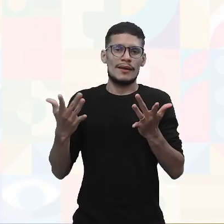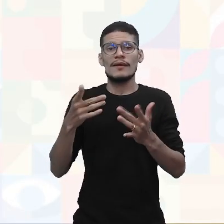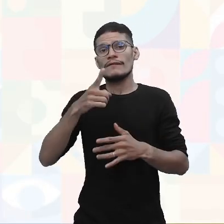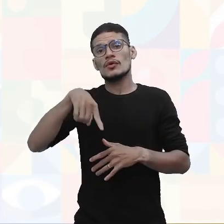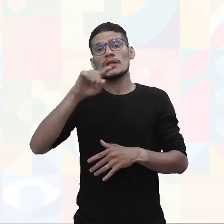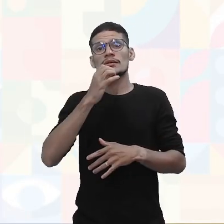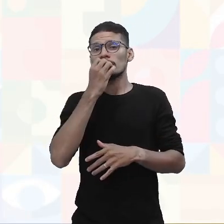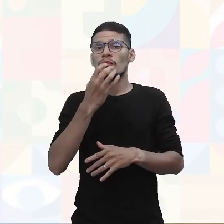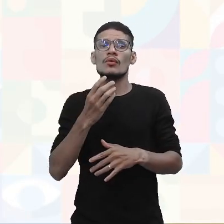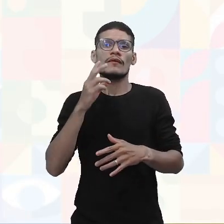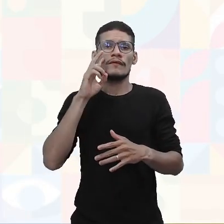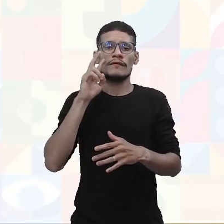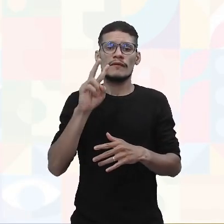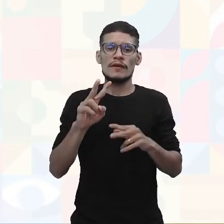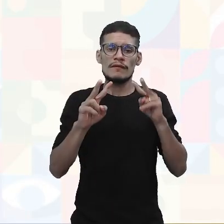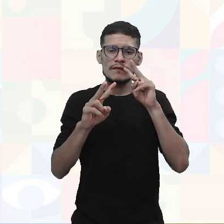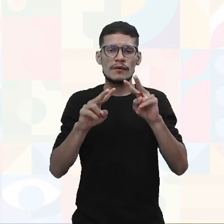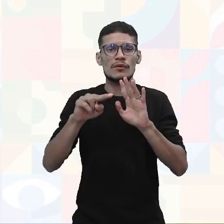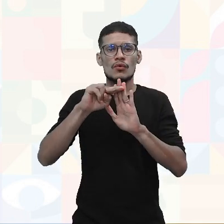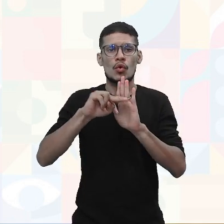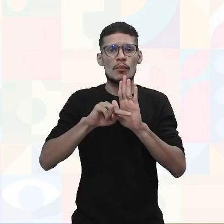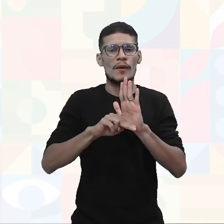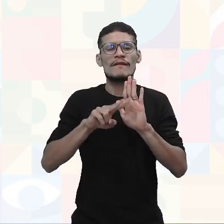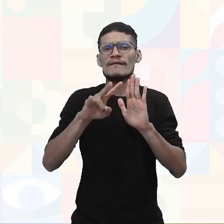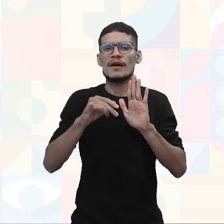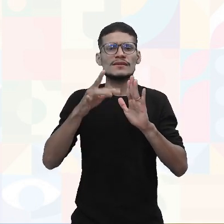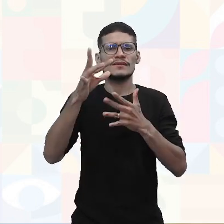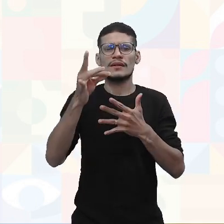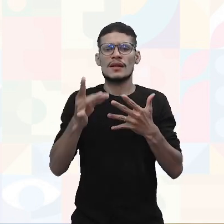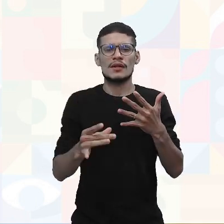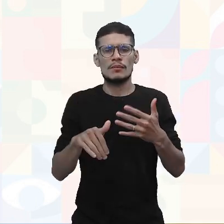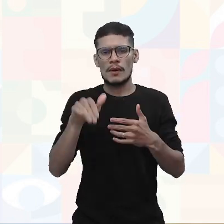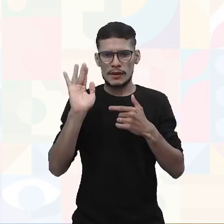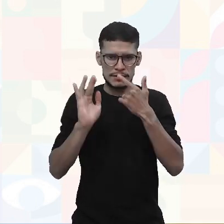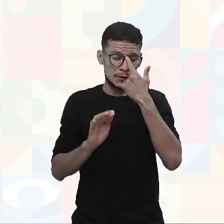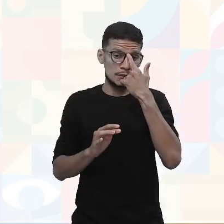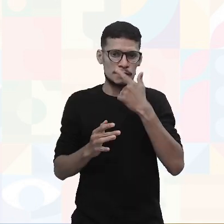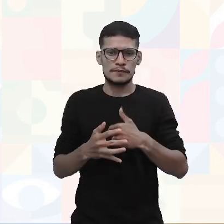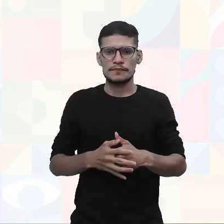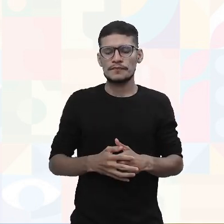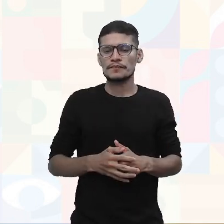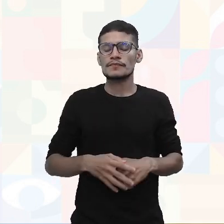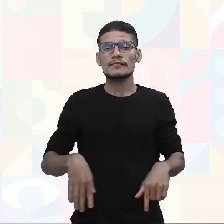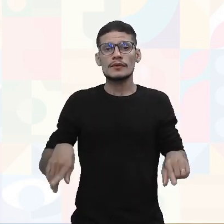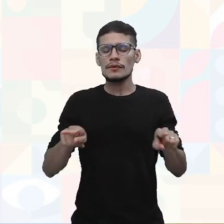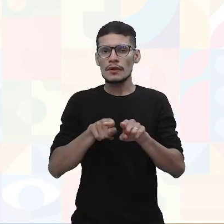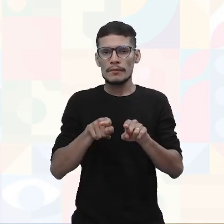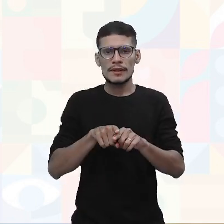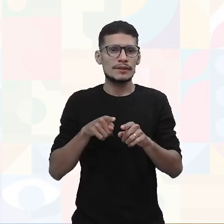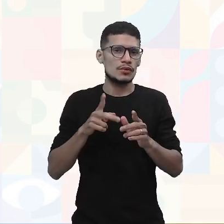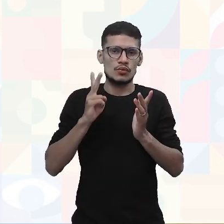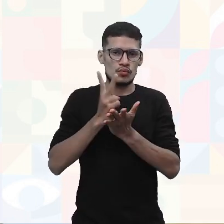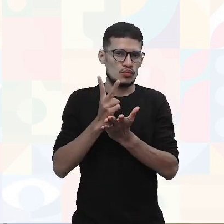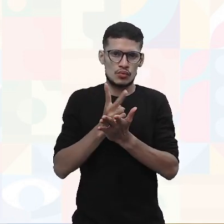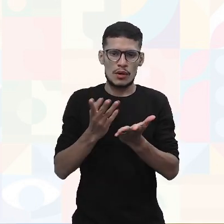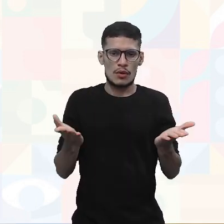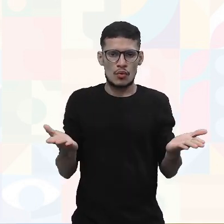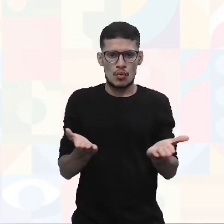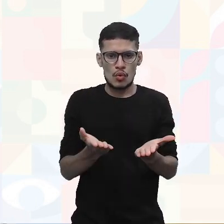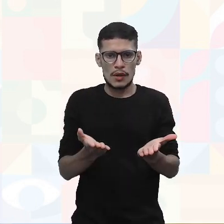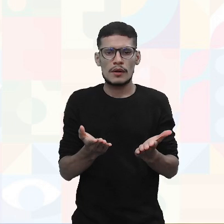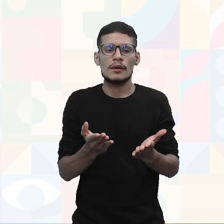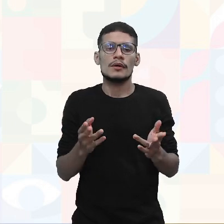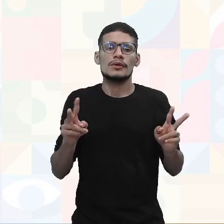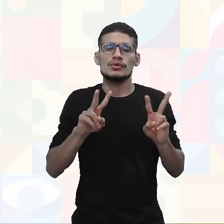estar consultando essa norma que vai estar tudo lá bem direitinho detalhado. E aí, seguindo nessa parte das